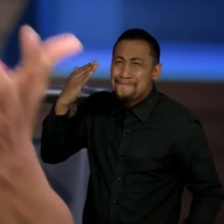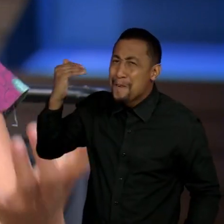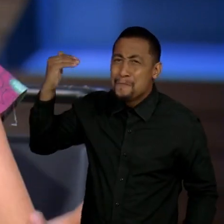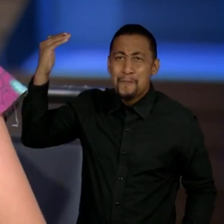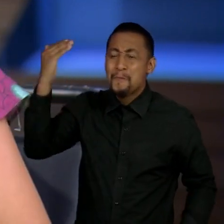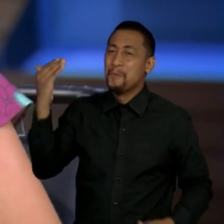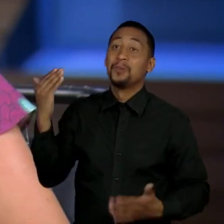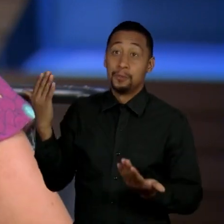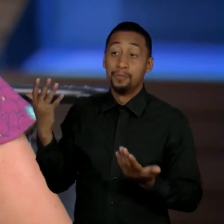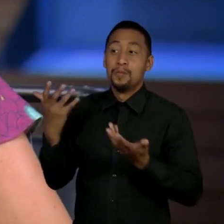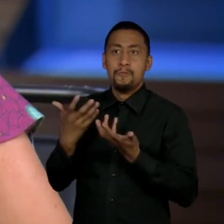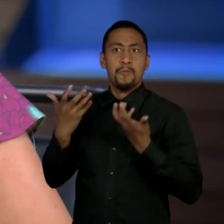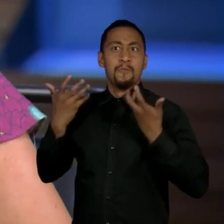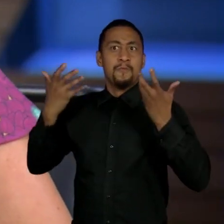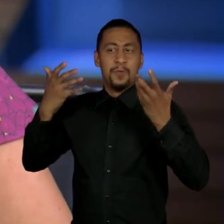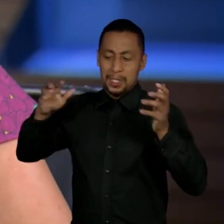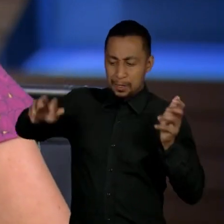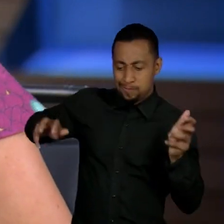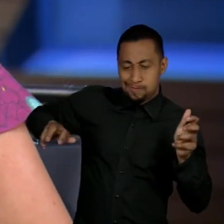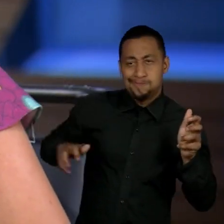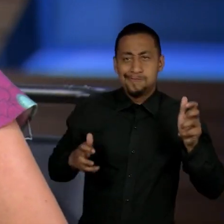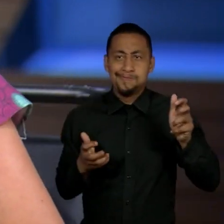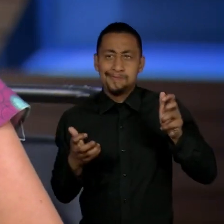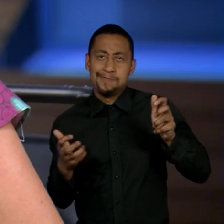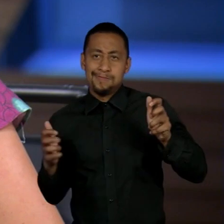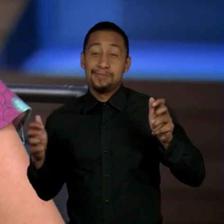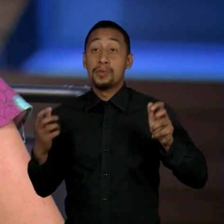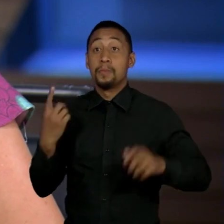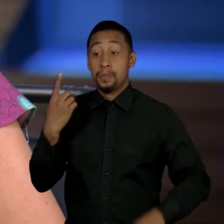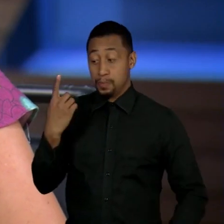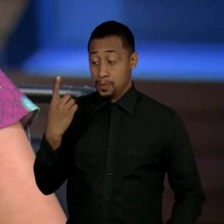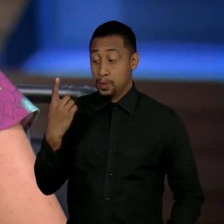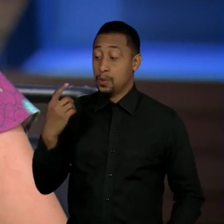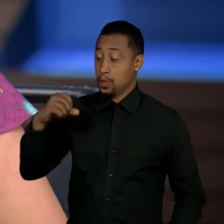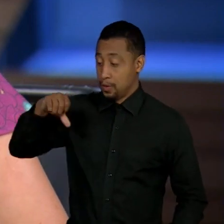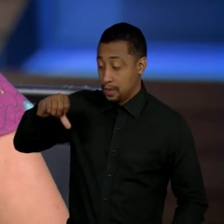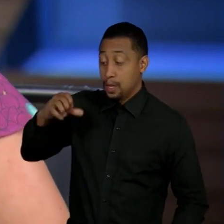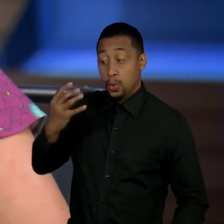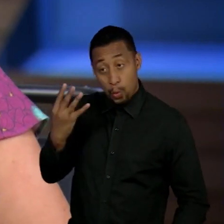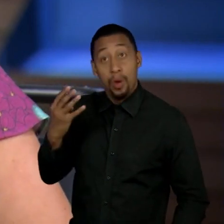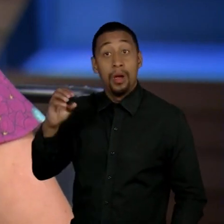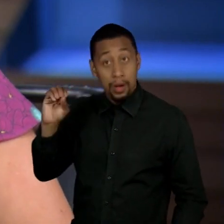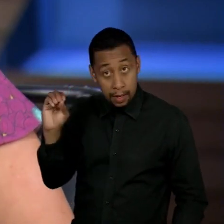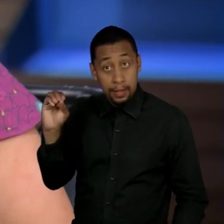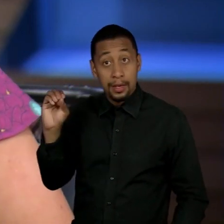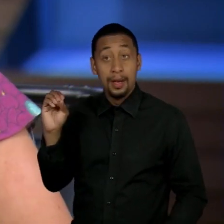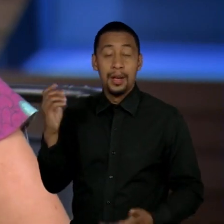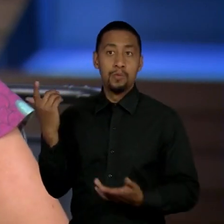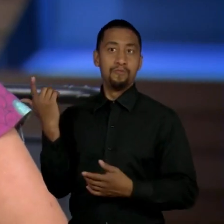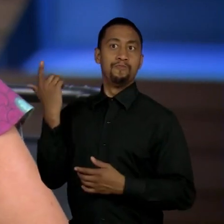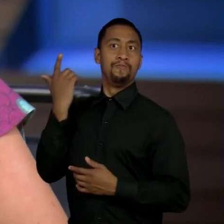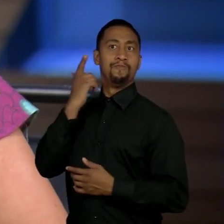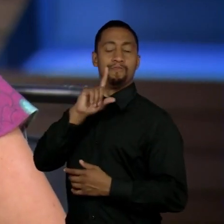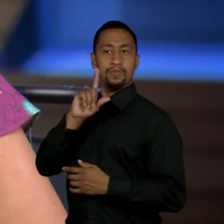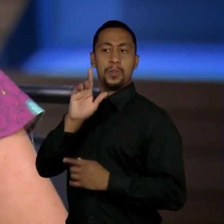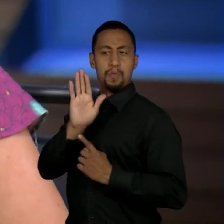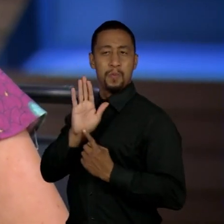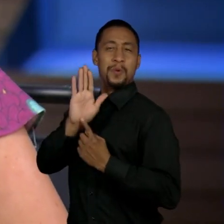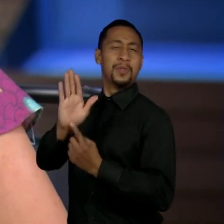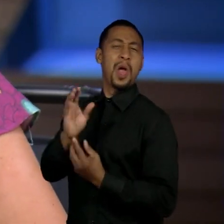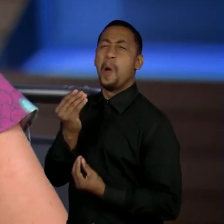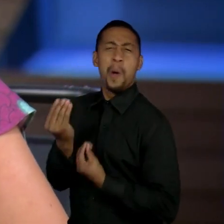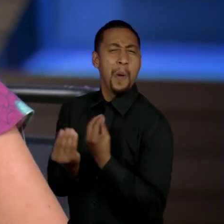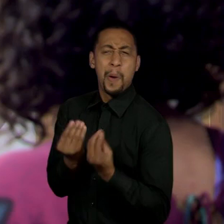apresentou o Nordeste para o resto do país, isso na década de 40, quando ele veio mostrar para a gente como é que dança o baião.